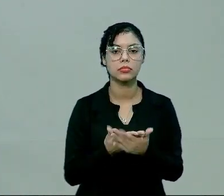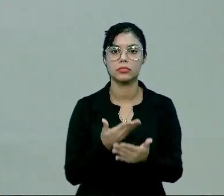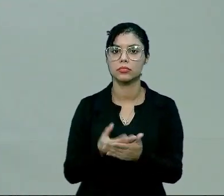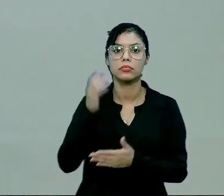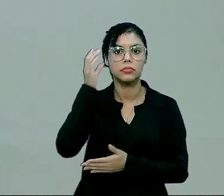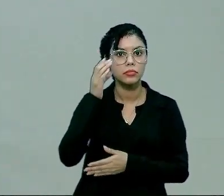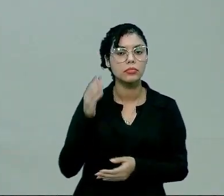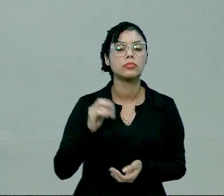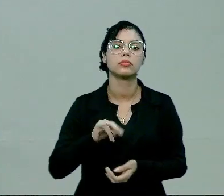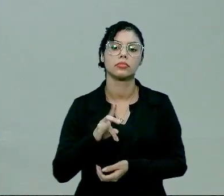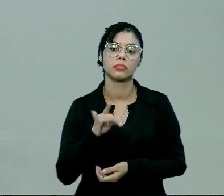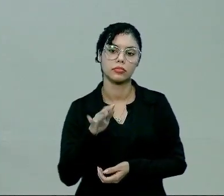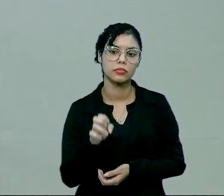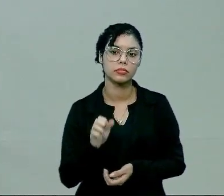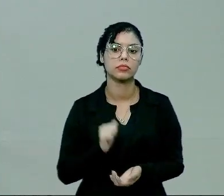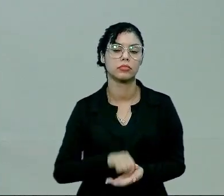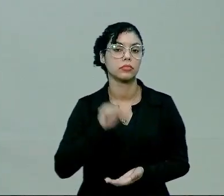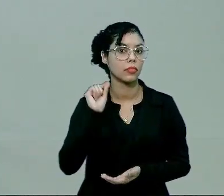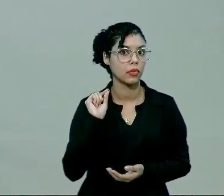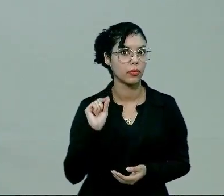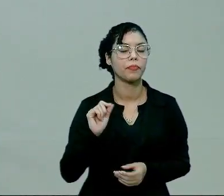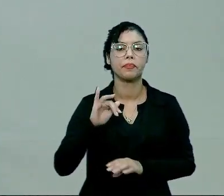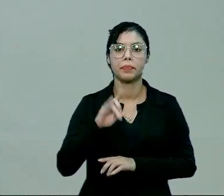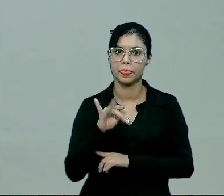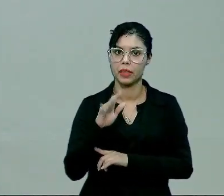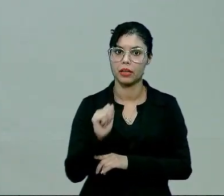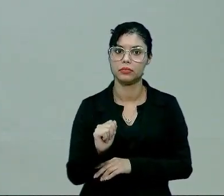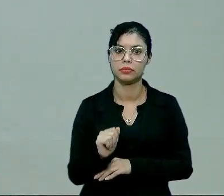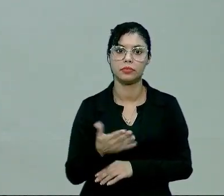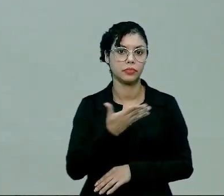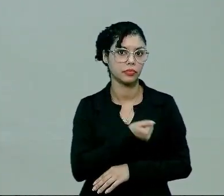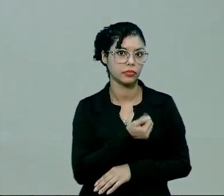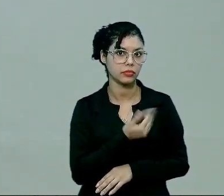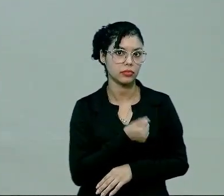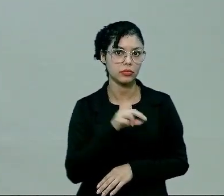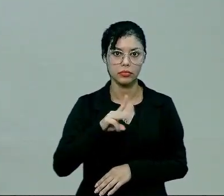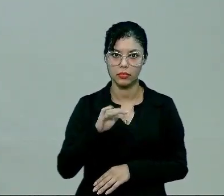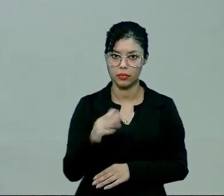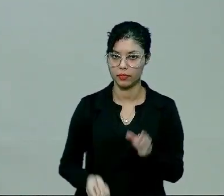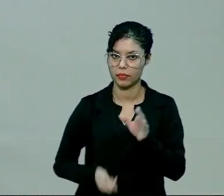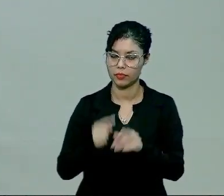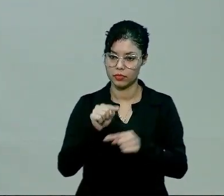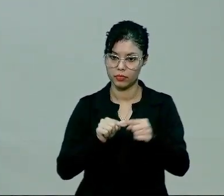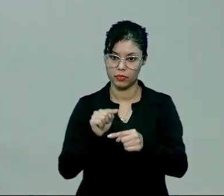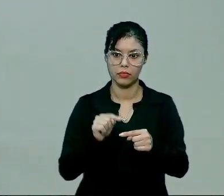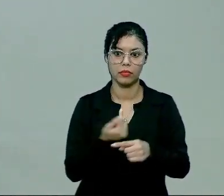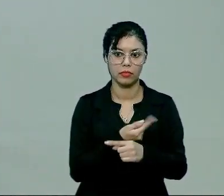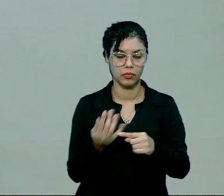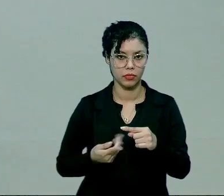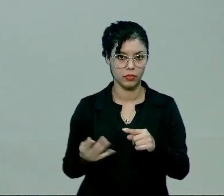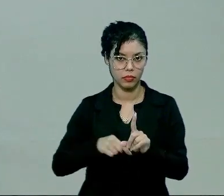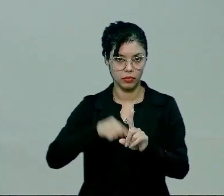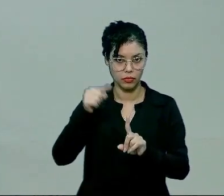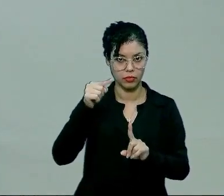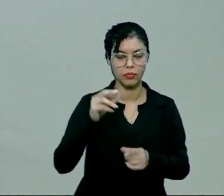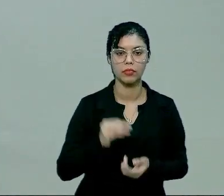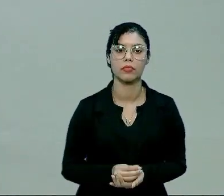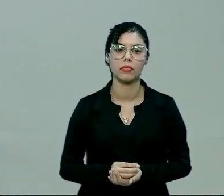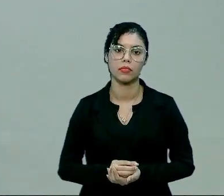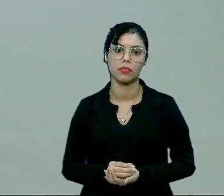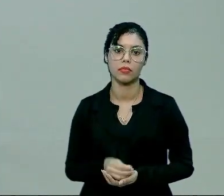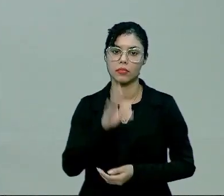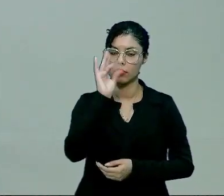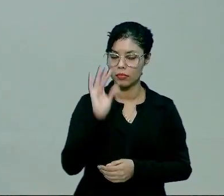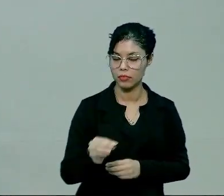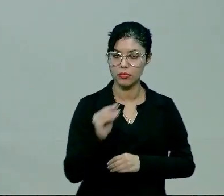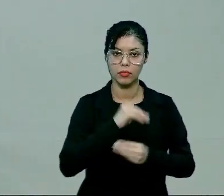aulas de concentrações molares que a concentração molar ela é o número de mols dividido por volume. Então eu descobri o número de mols de cada